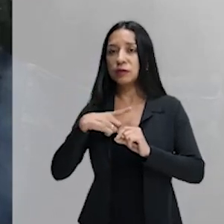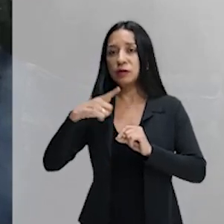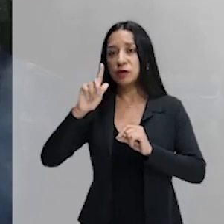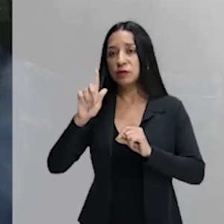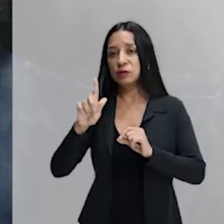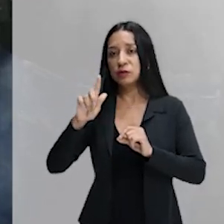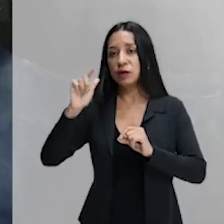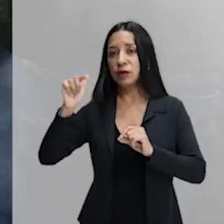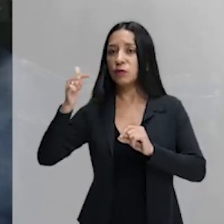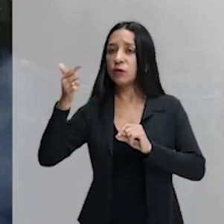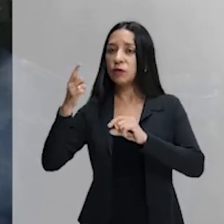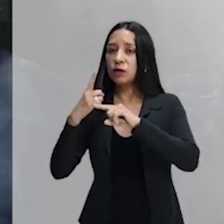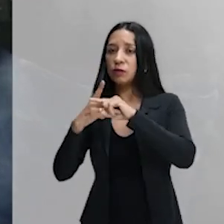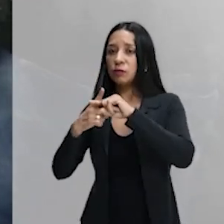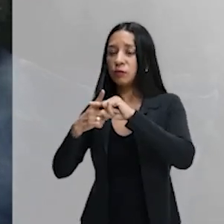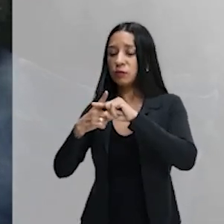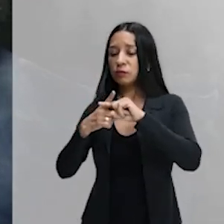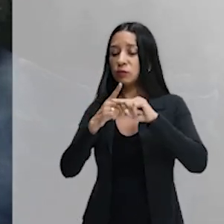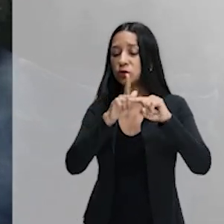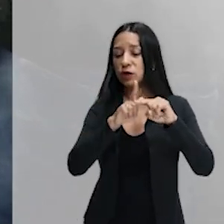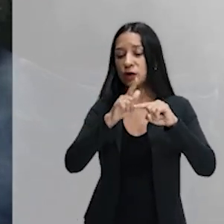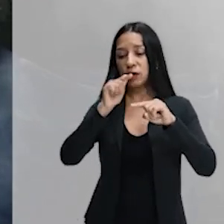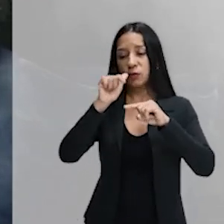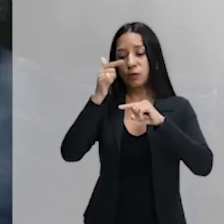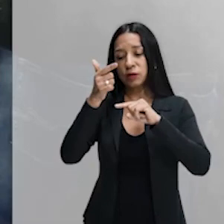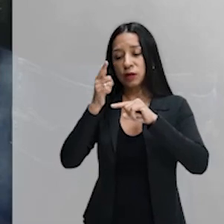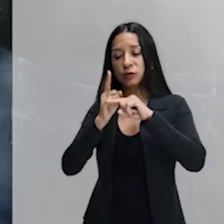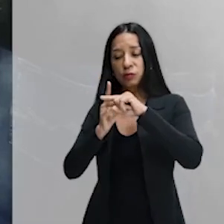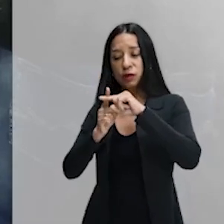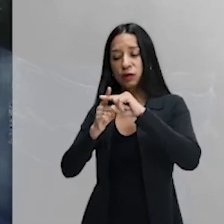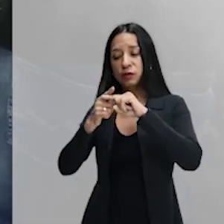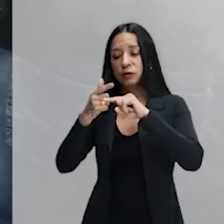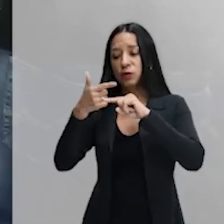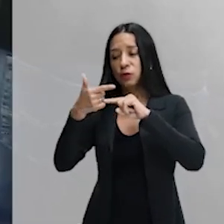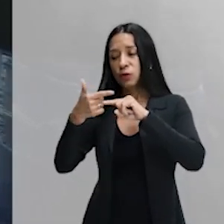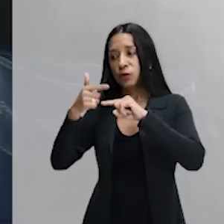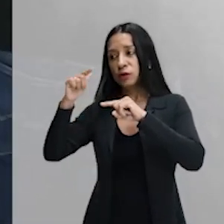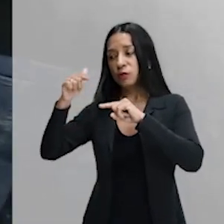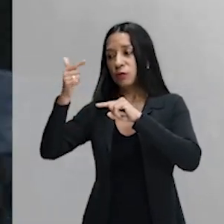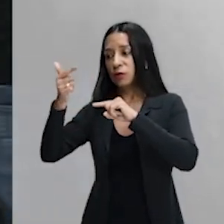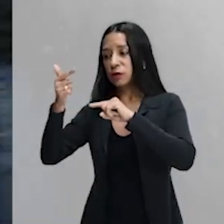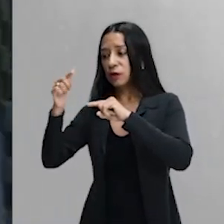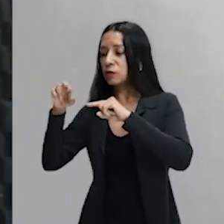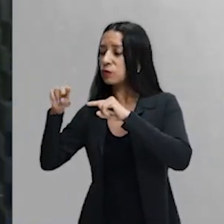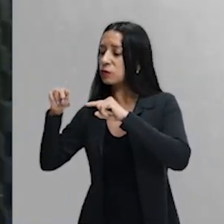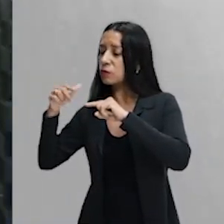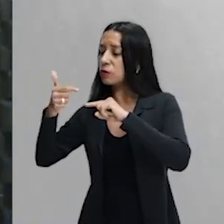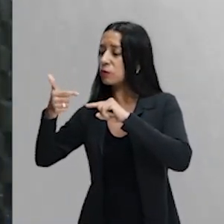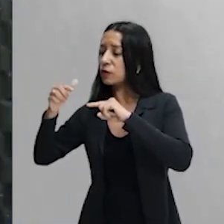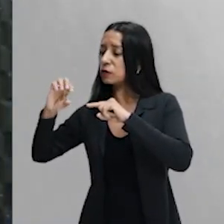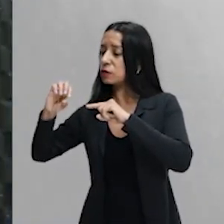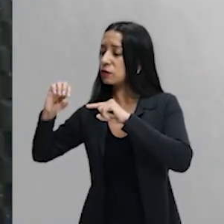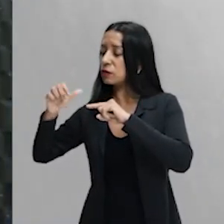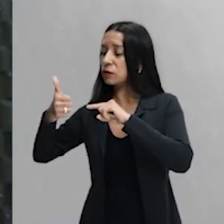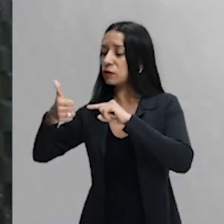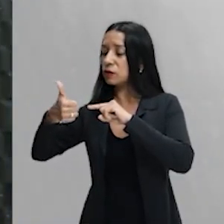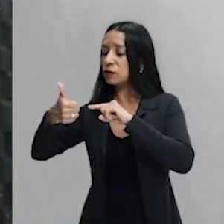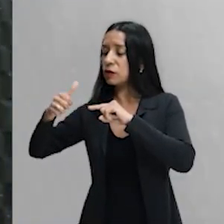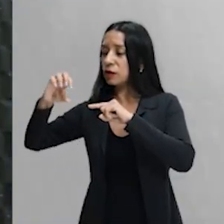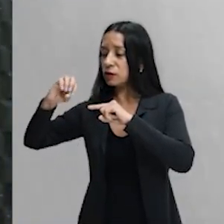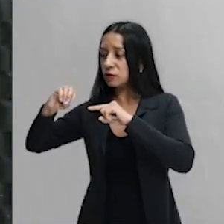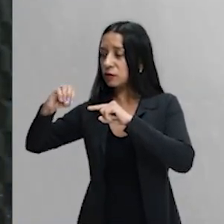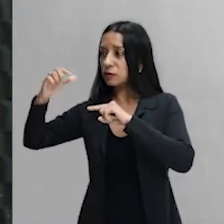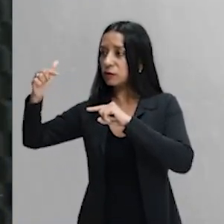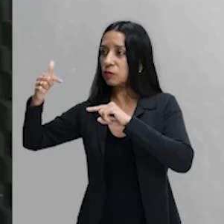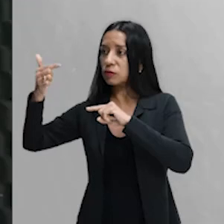mais 2 ao quadrado igual a 10 ao quadrado. Certo? Aí você